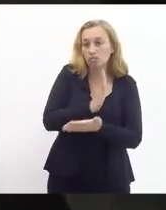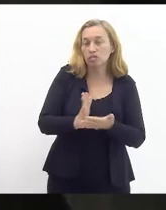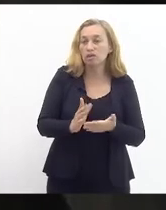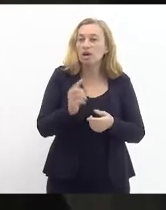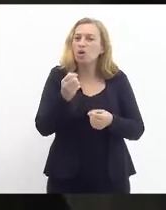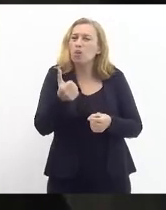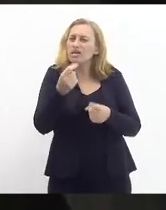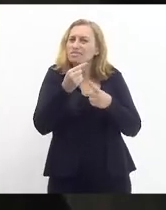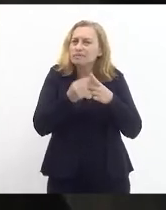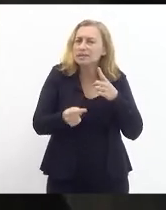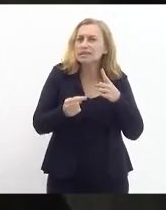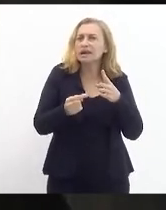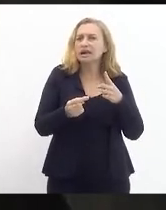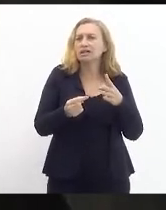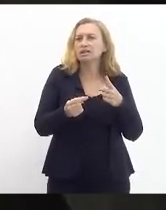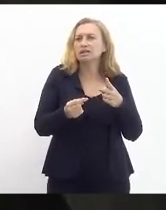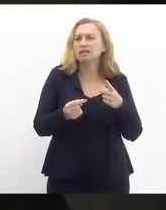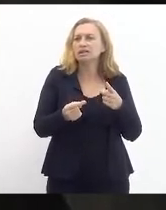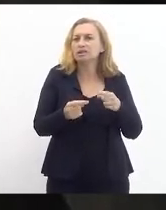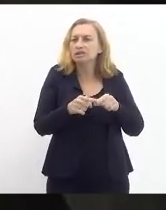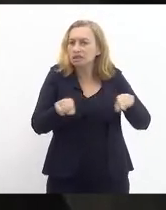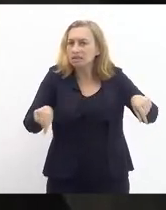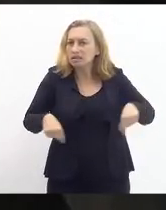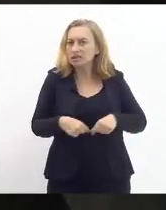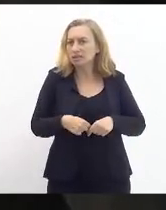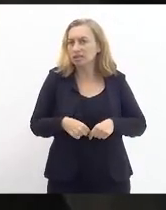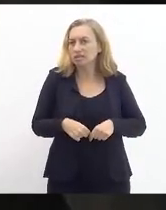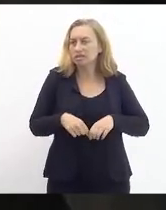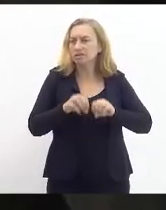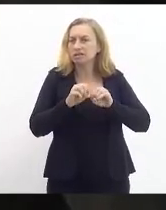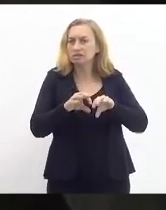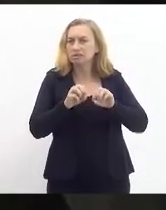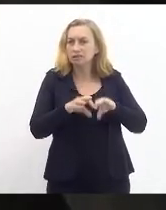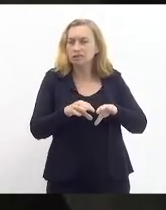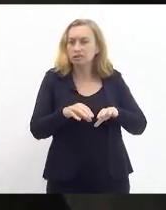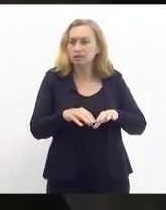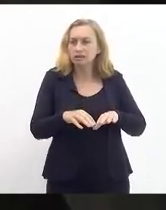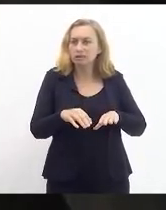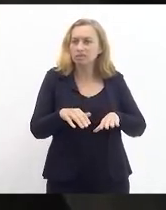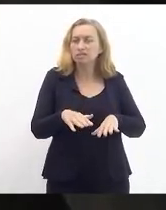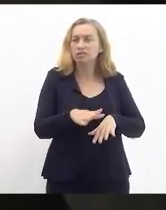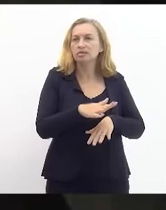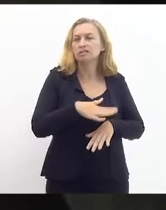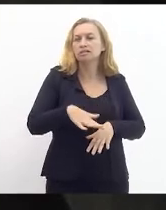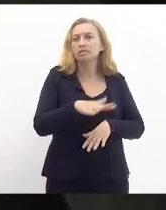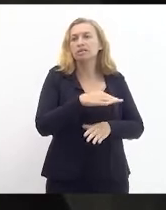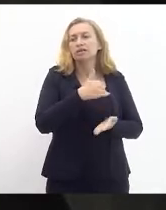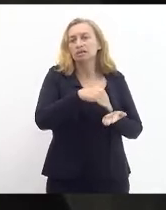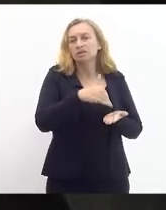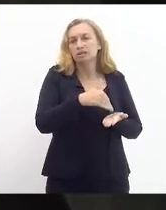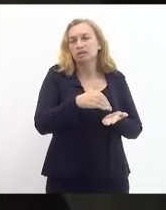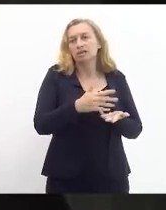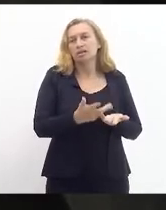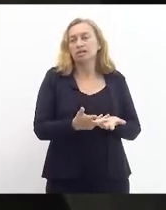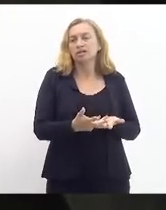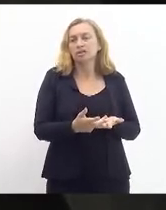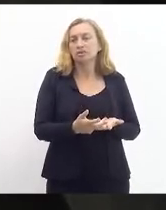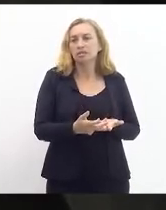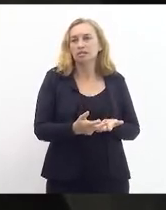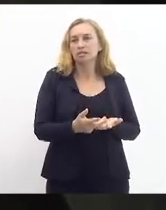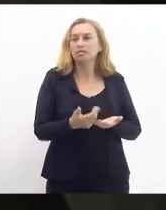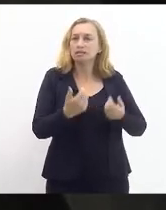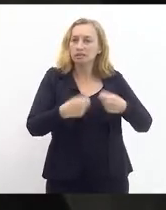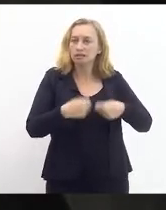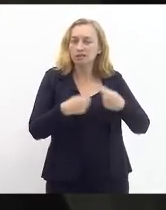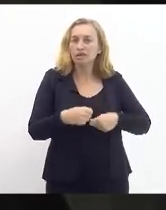um terço das turmas na rede Estadual de Educação tem carência de algum professor de alguma disciplina em